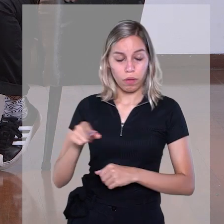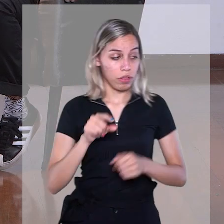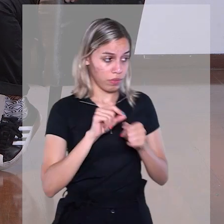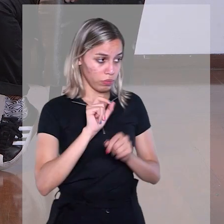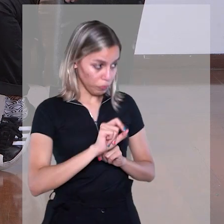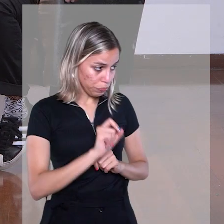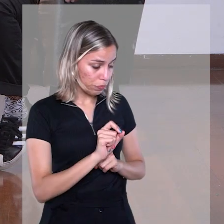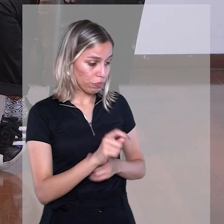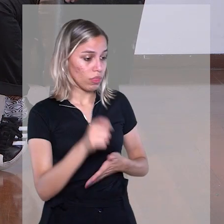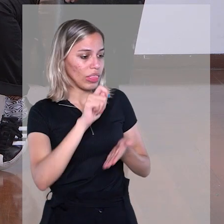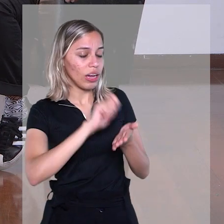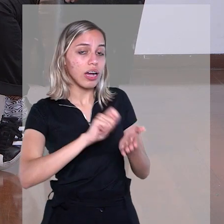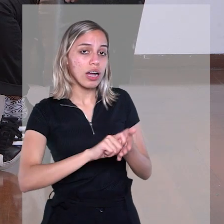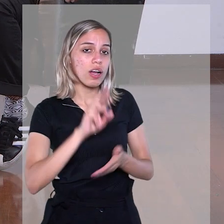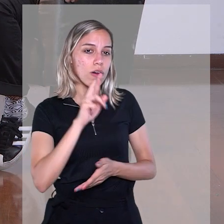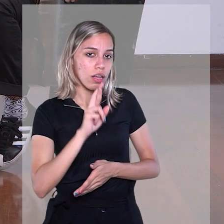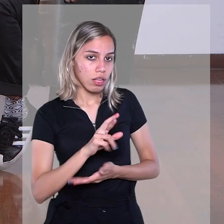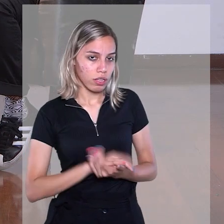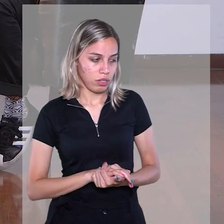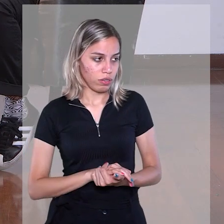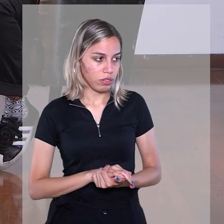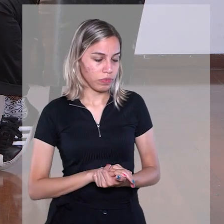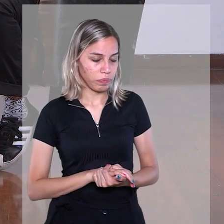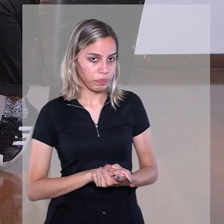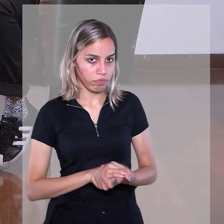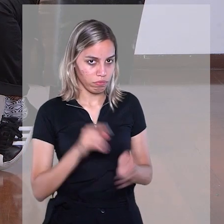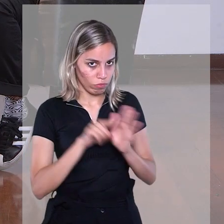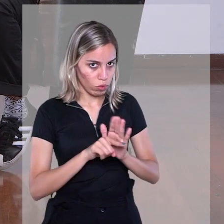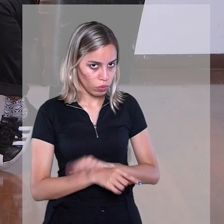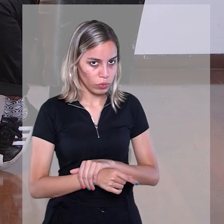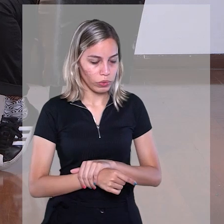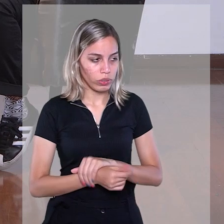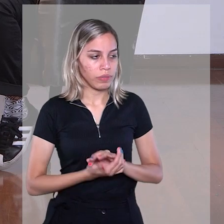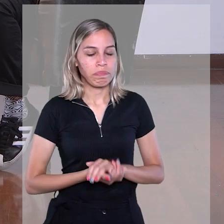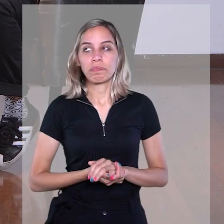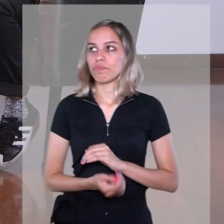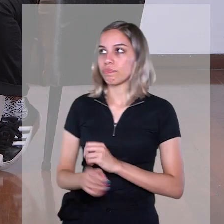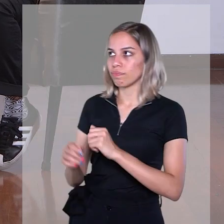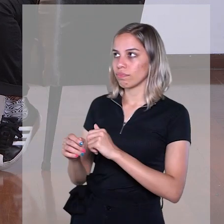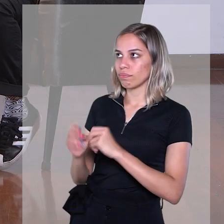pilhéria e aceitei o convite. E aí vem as perguntas sobre personagens